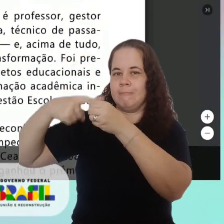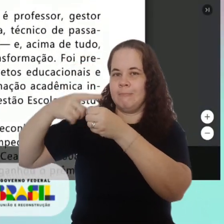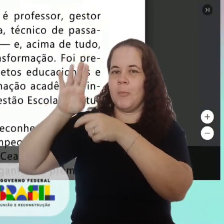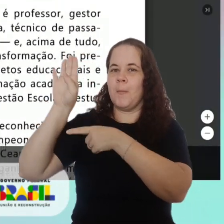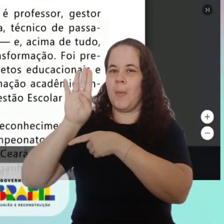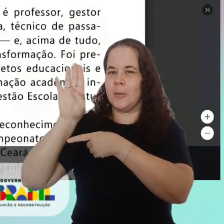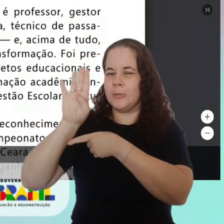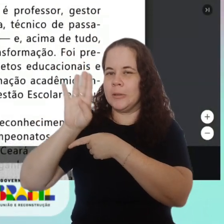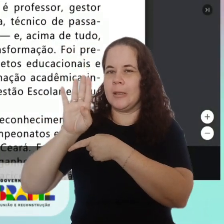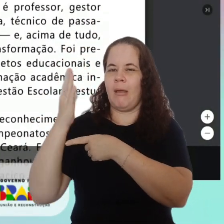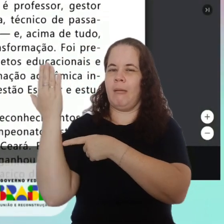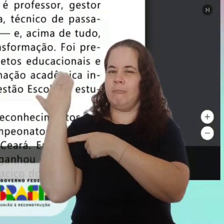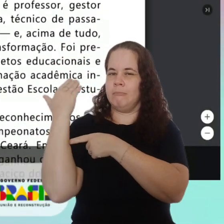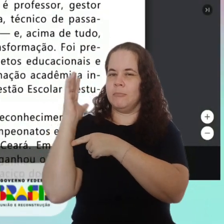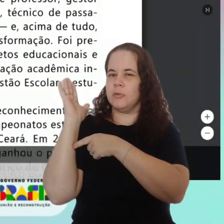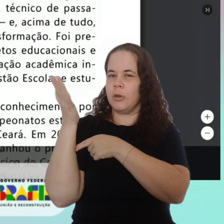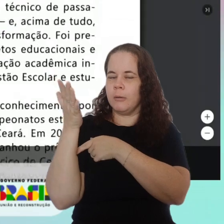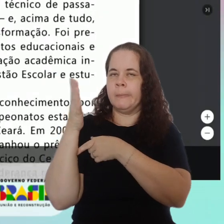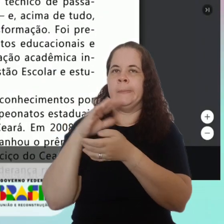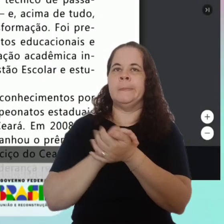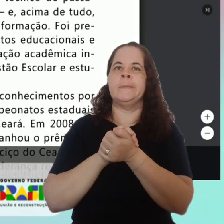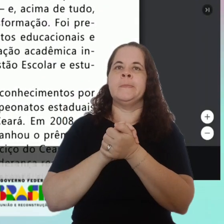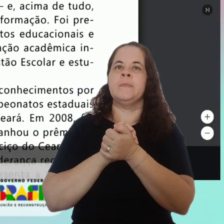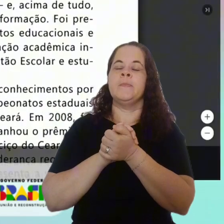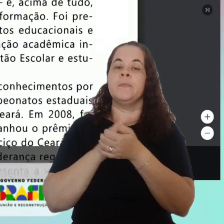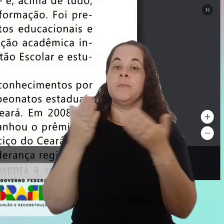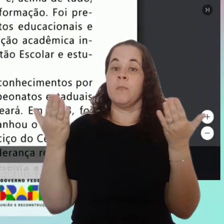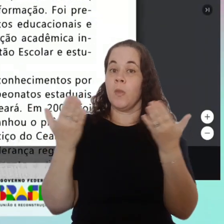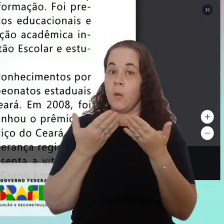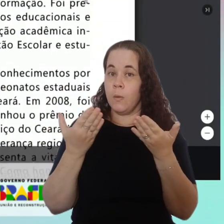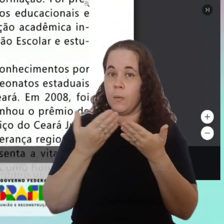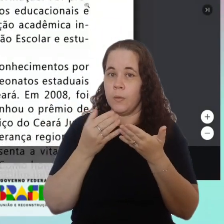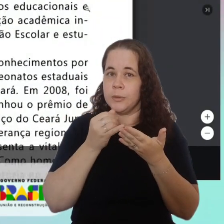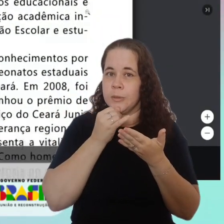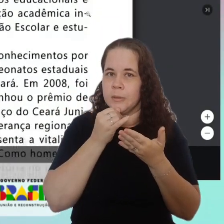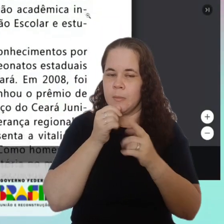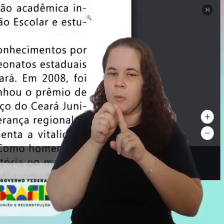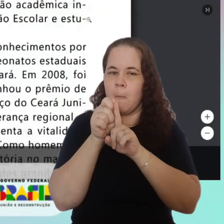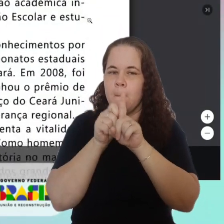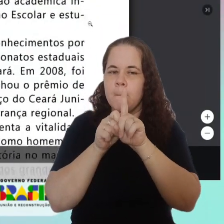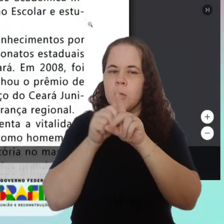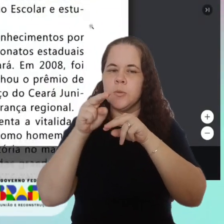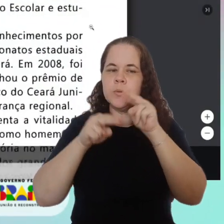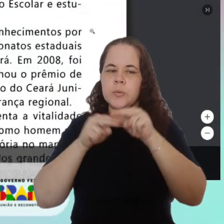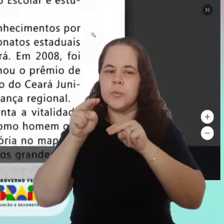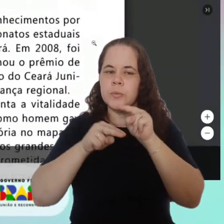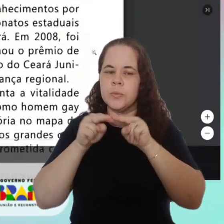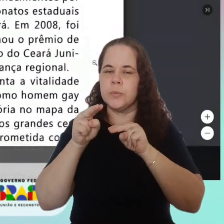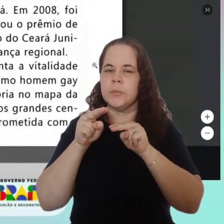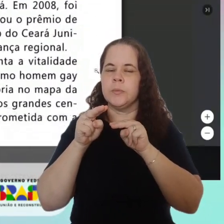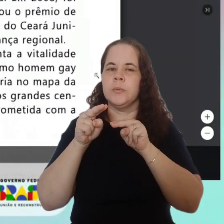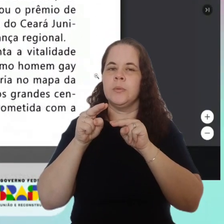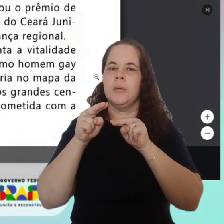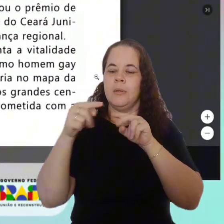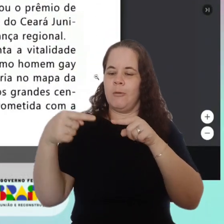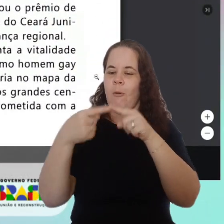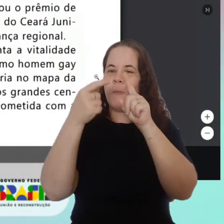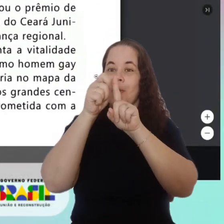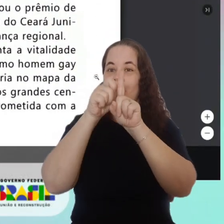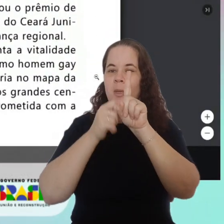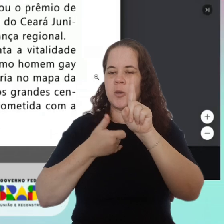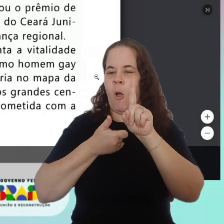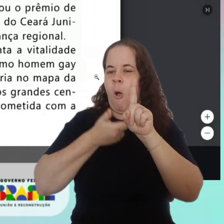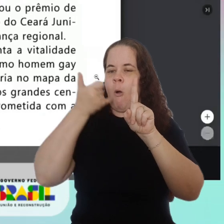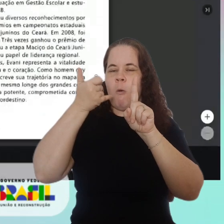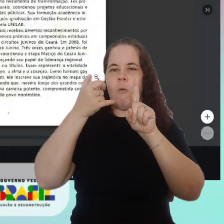gestões anteriores. E hoje, por exemplo, no mês de junho, que é o mês do orgulho, né, que é o mês